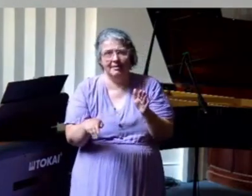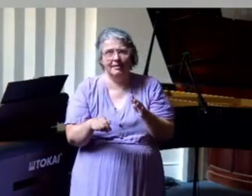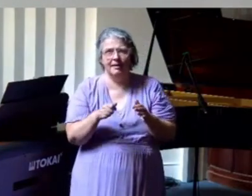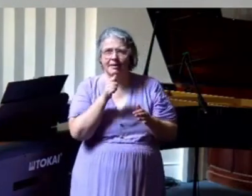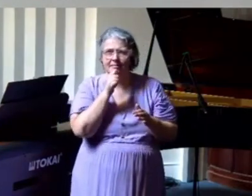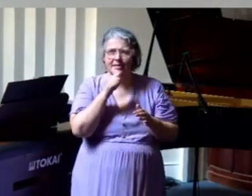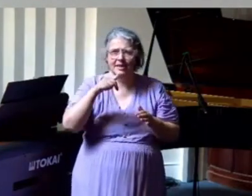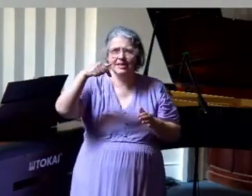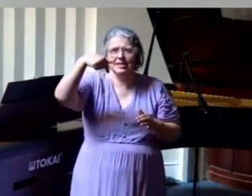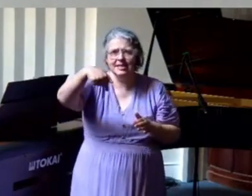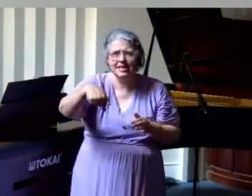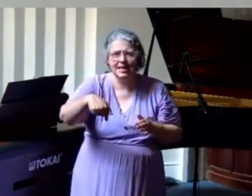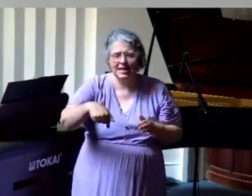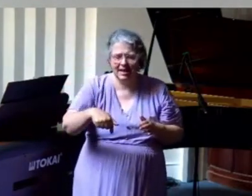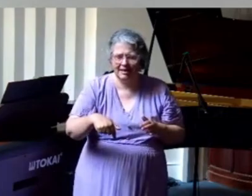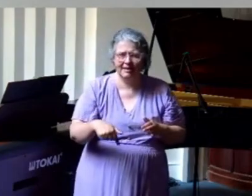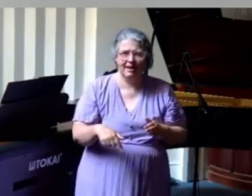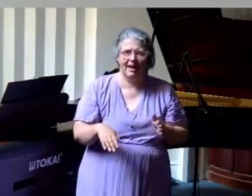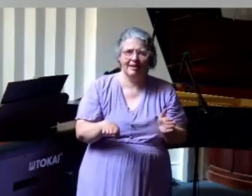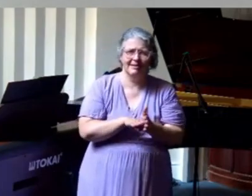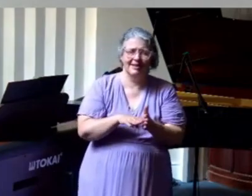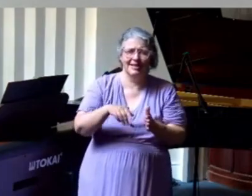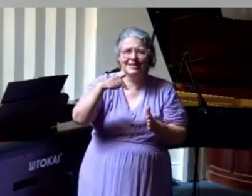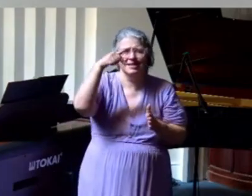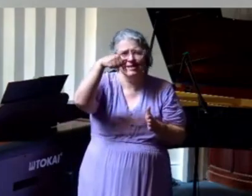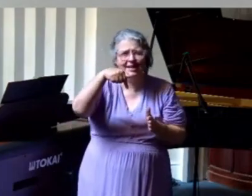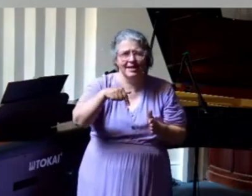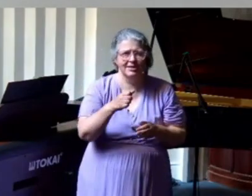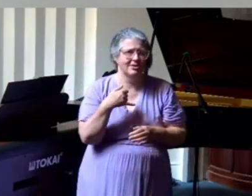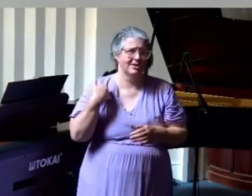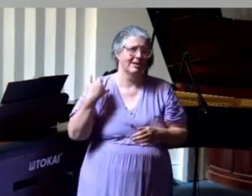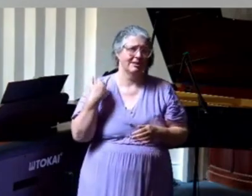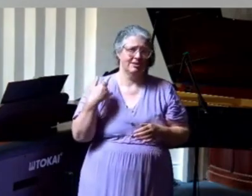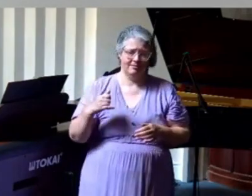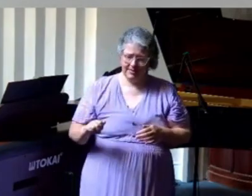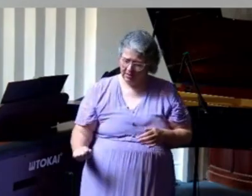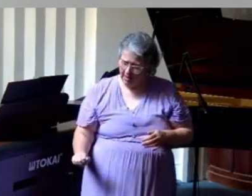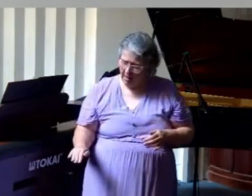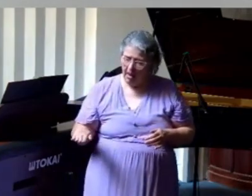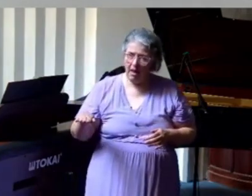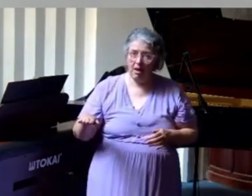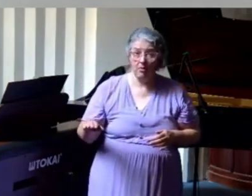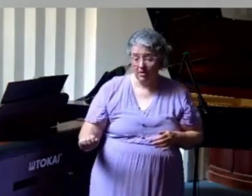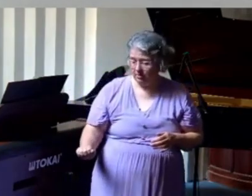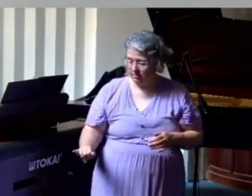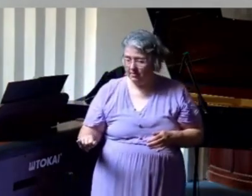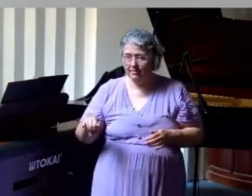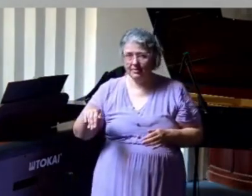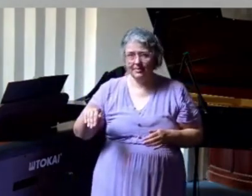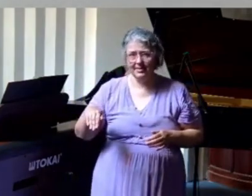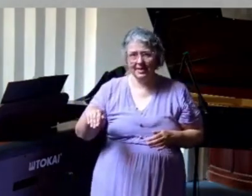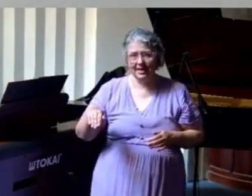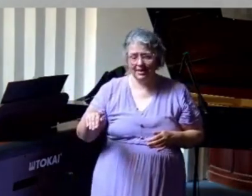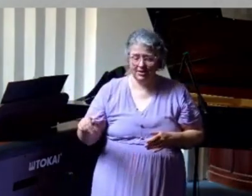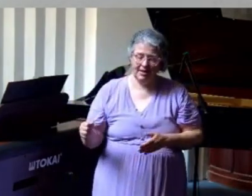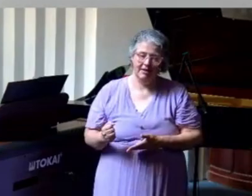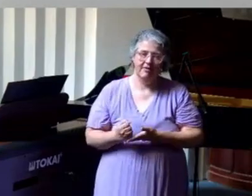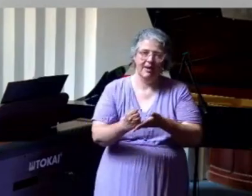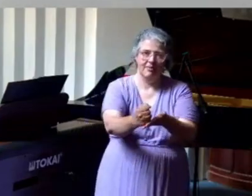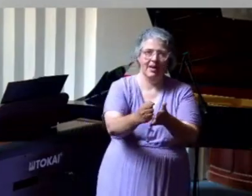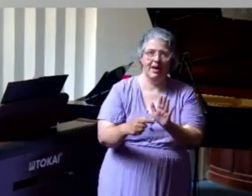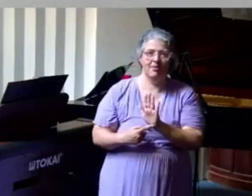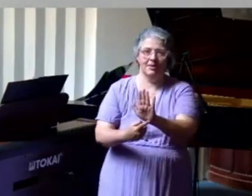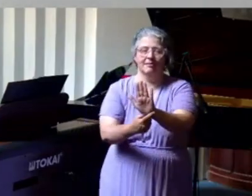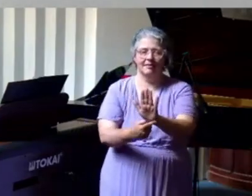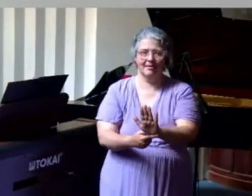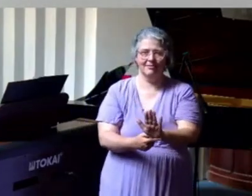ele é o herdeiro do rei. Ele é um herdeiro nato de um reinado em